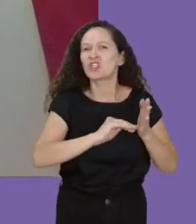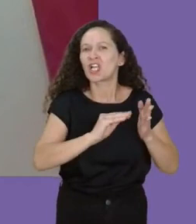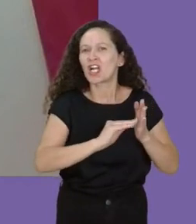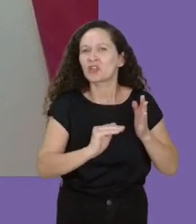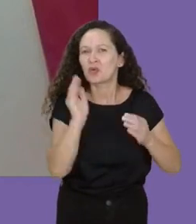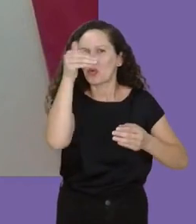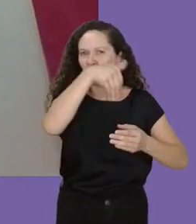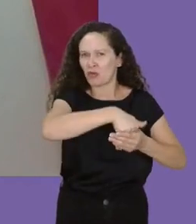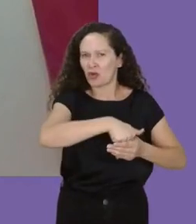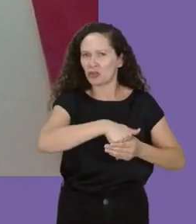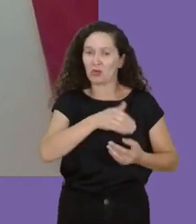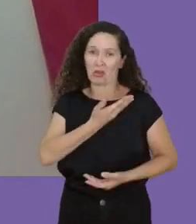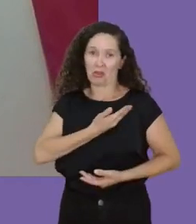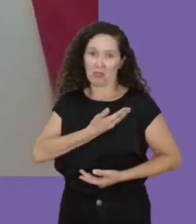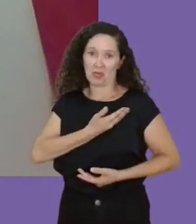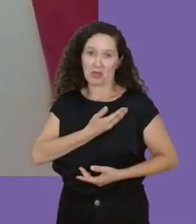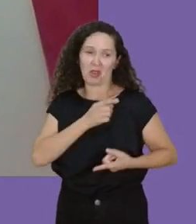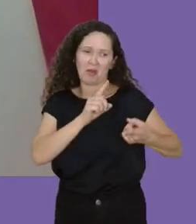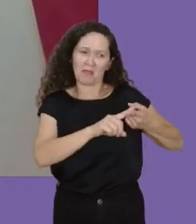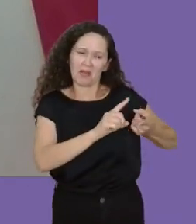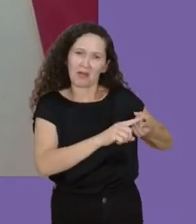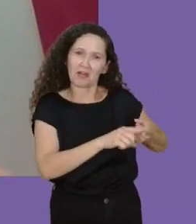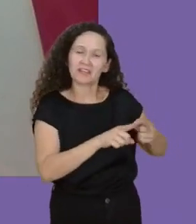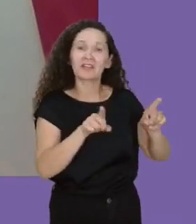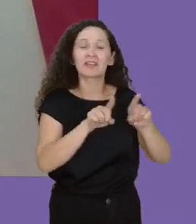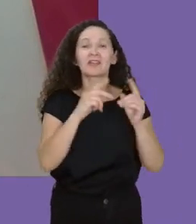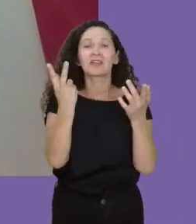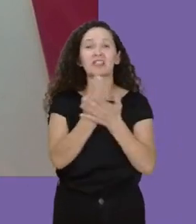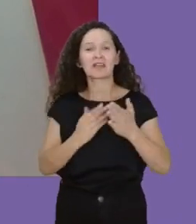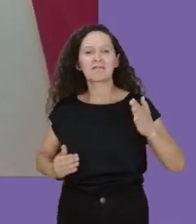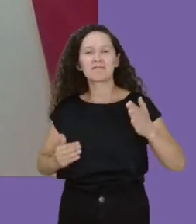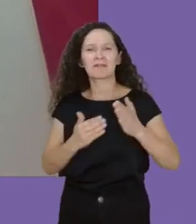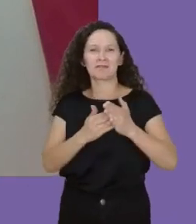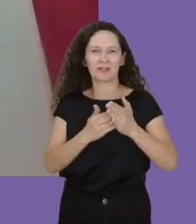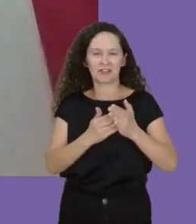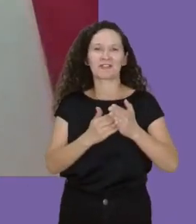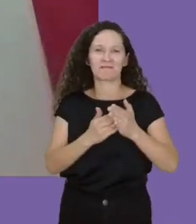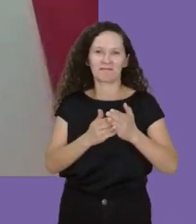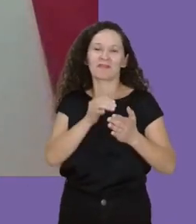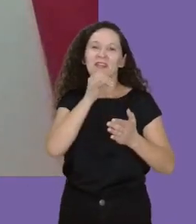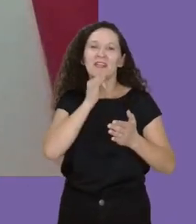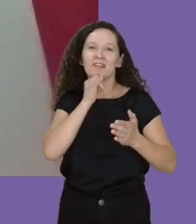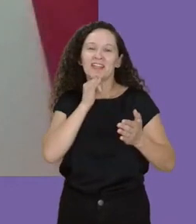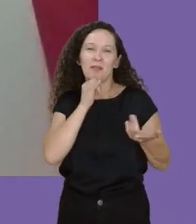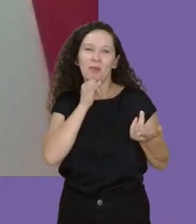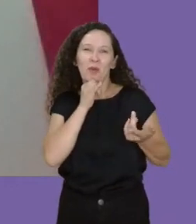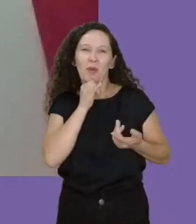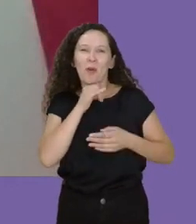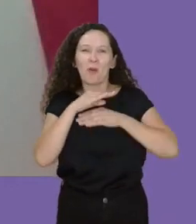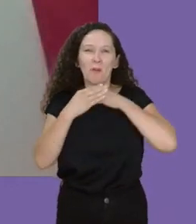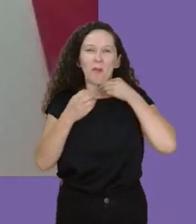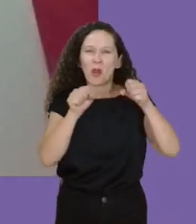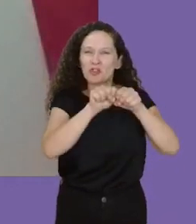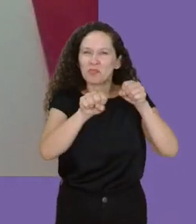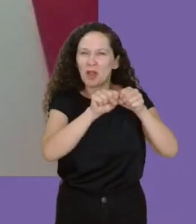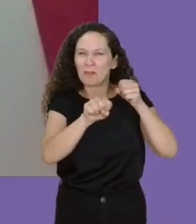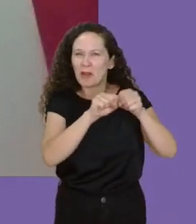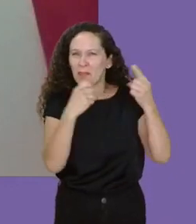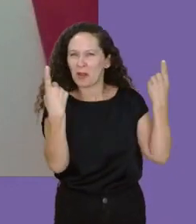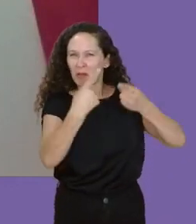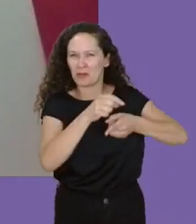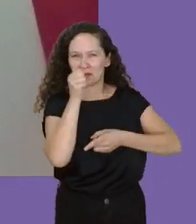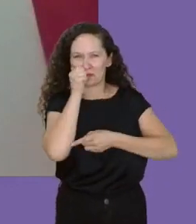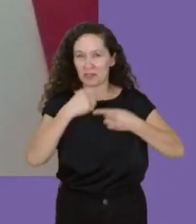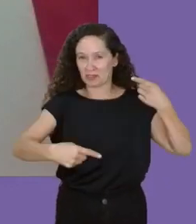colegas, sofrem ameaças, até o limite, que são os casos de feminicídio político, que o mais conhecido aqui no Brasil, que